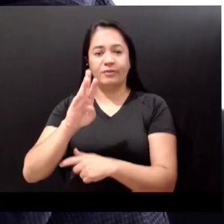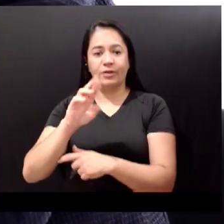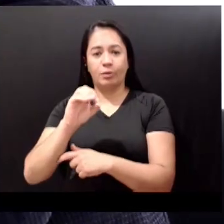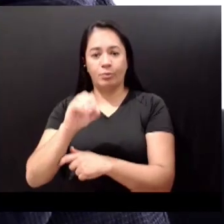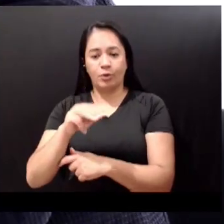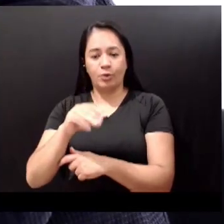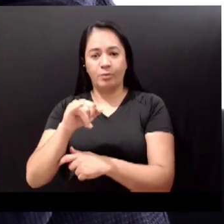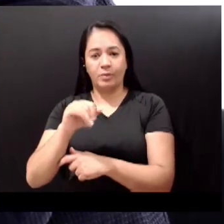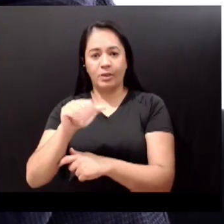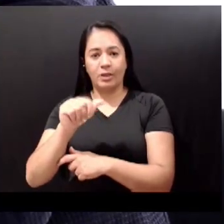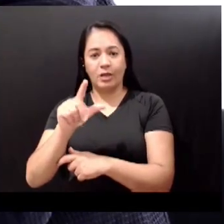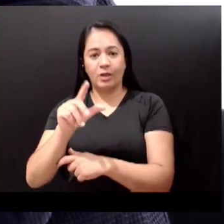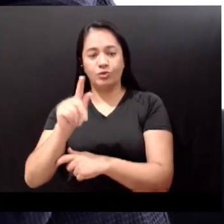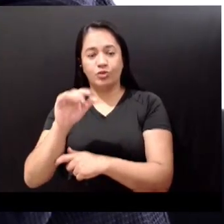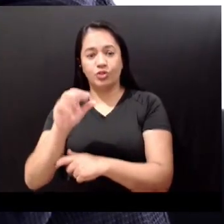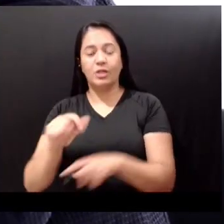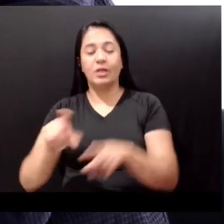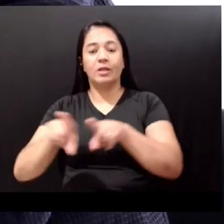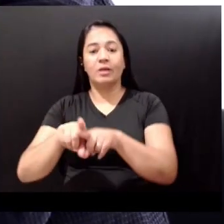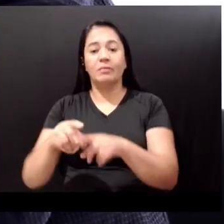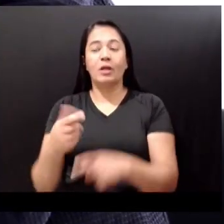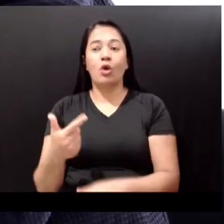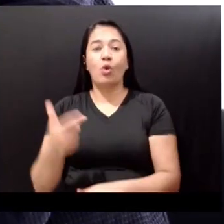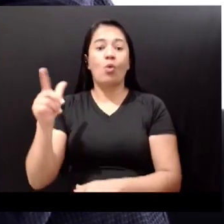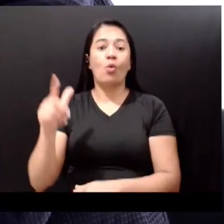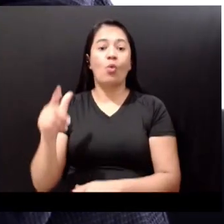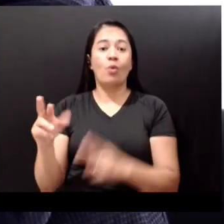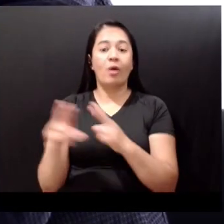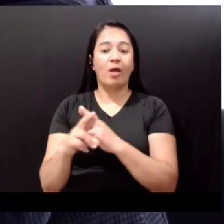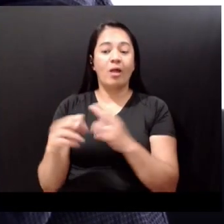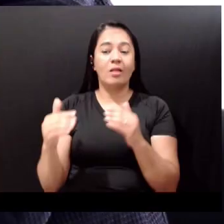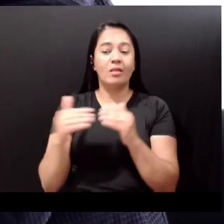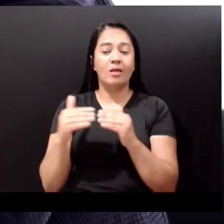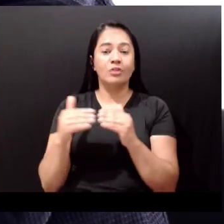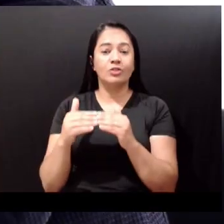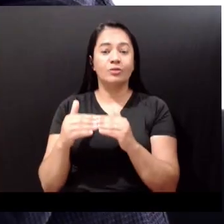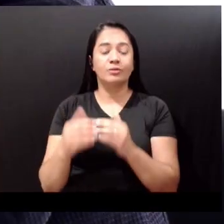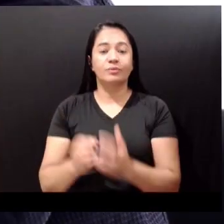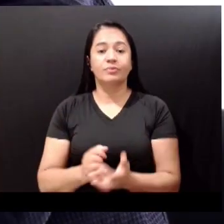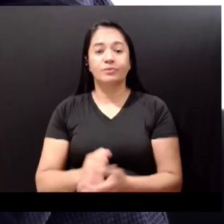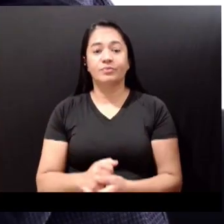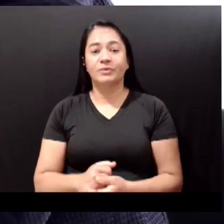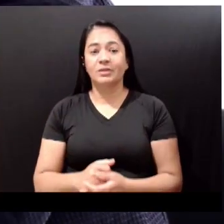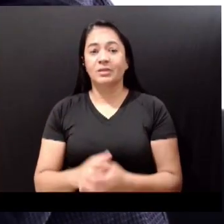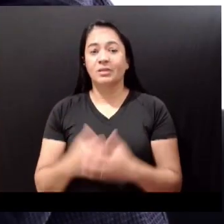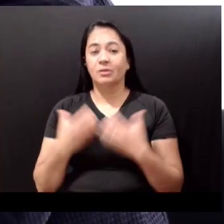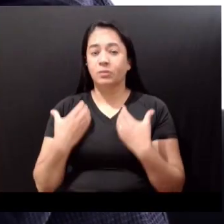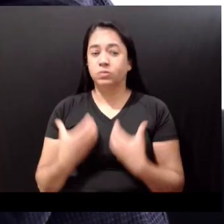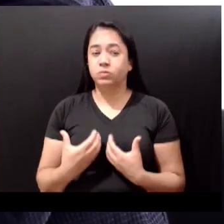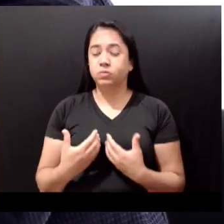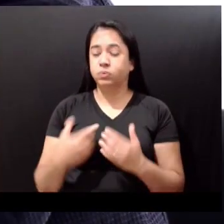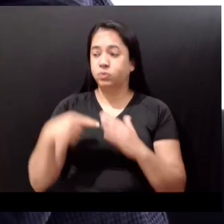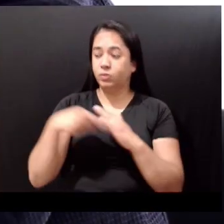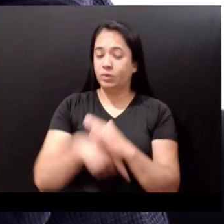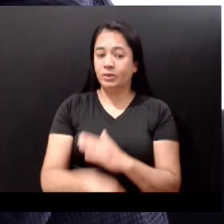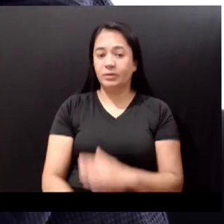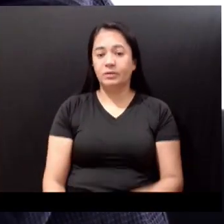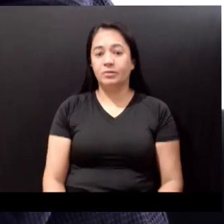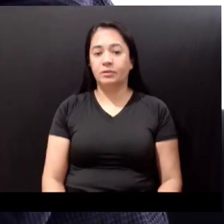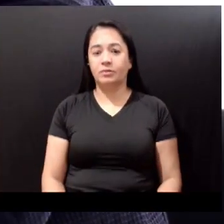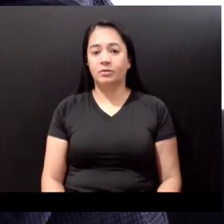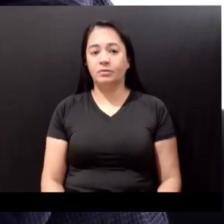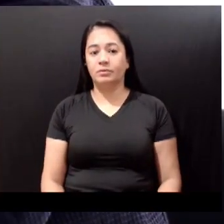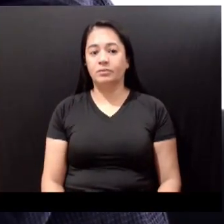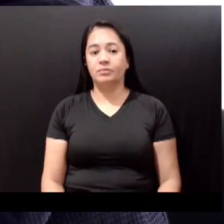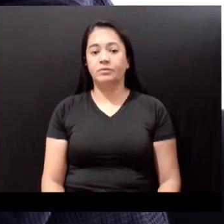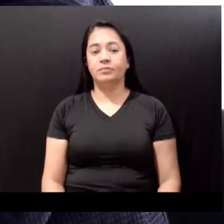porque a lei também trata daquelas condições que são correlatas à fibromialgia. Então, a fadiga crônica, por exemplo,